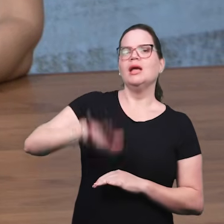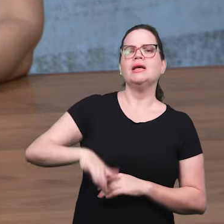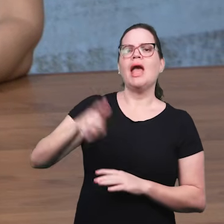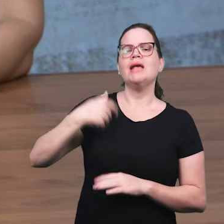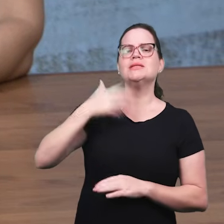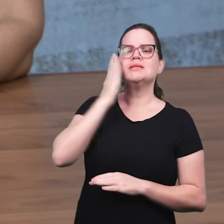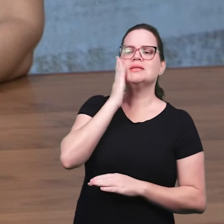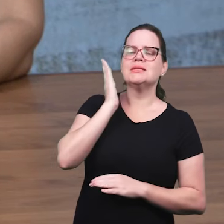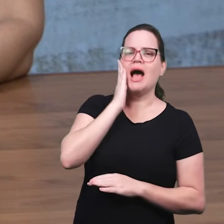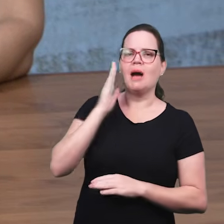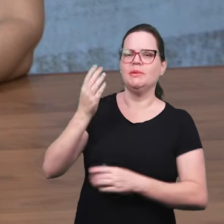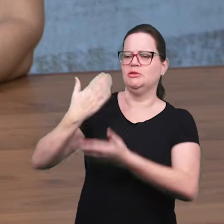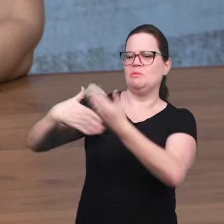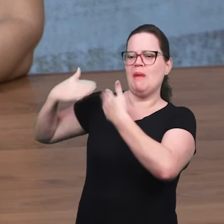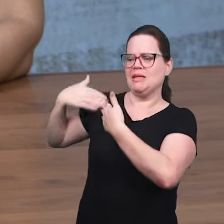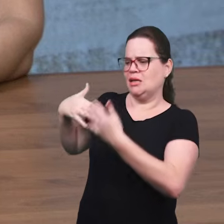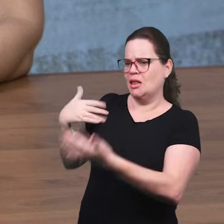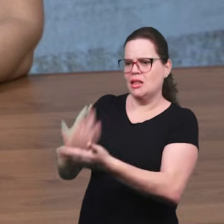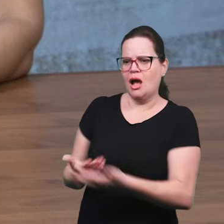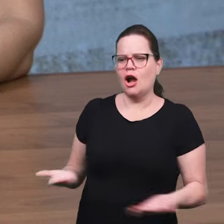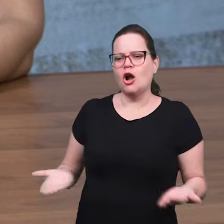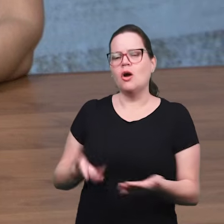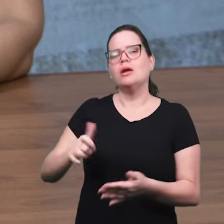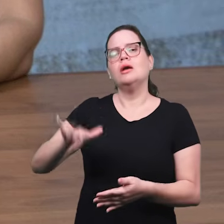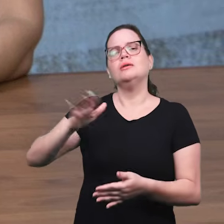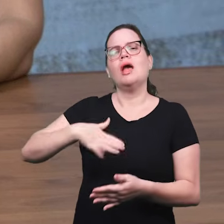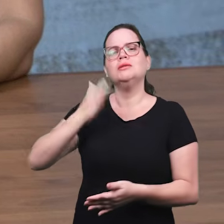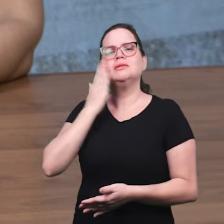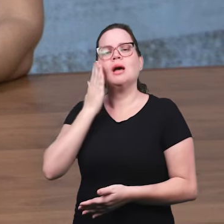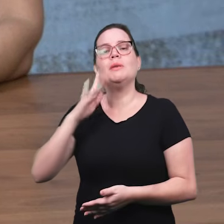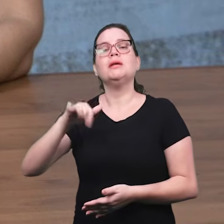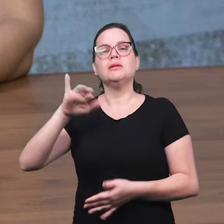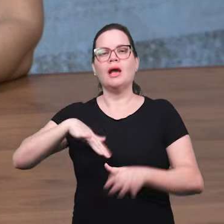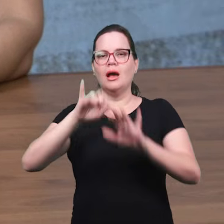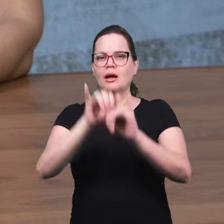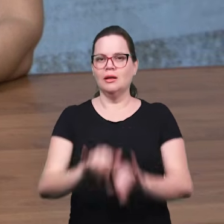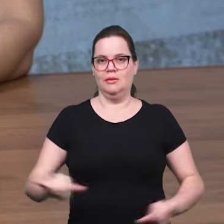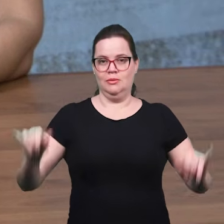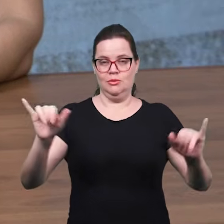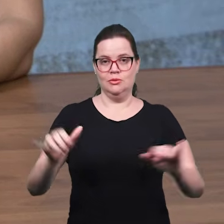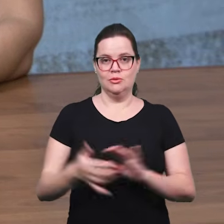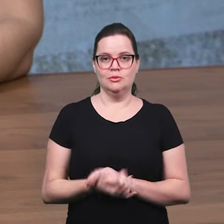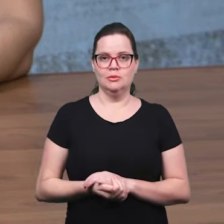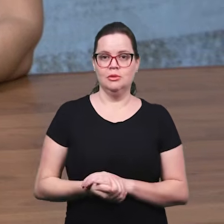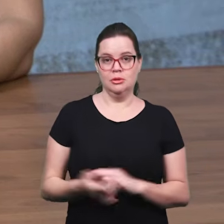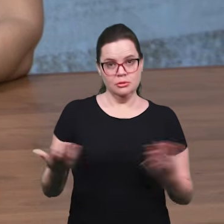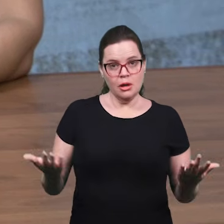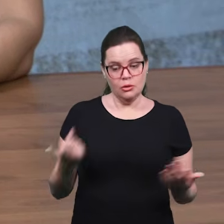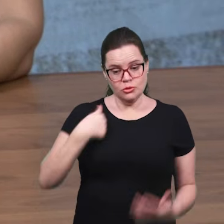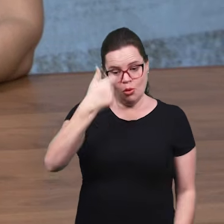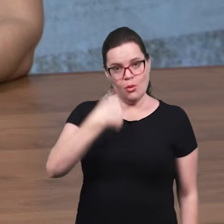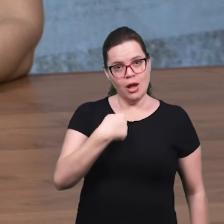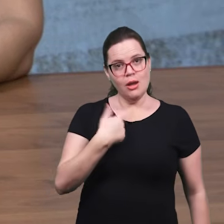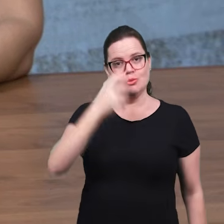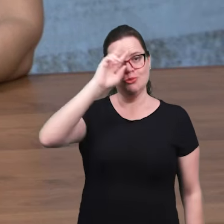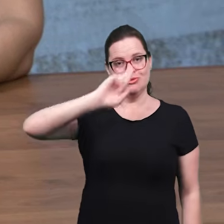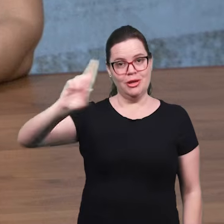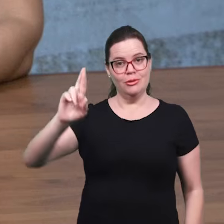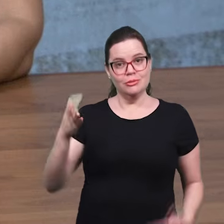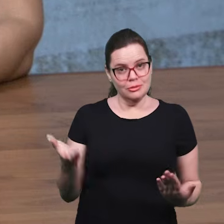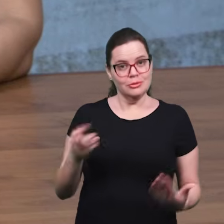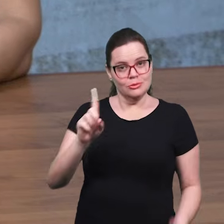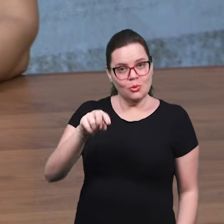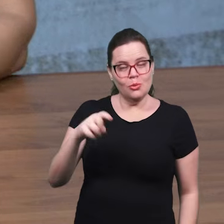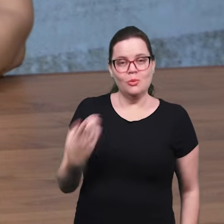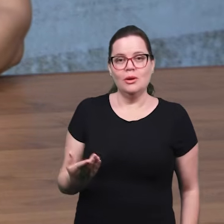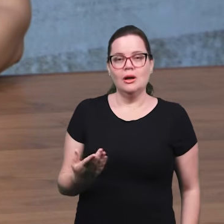antiguidade? Quem desde então o anunciou? Porventura não sou eu o Senhor? E